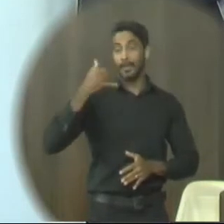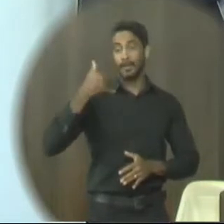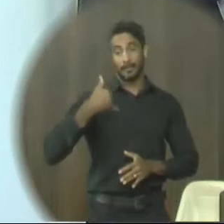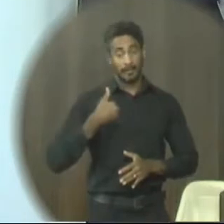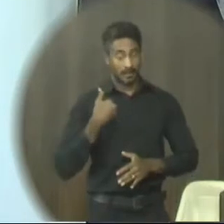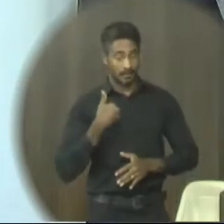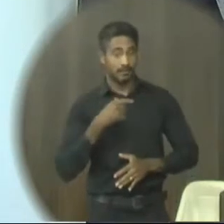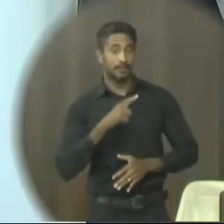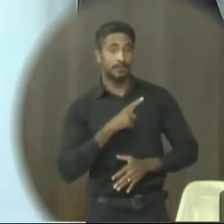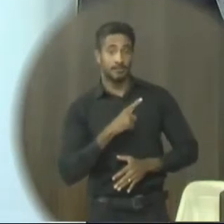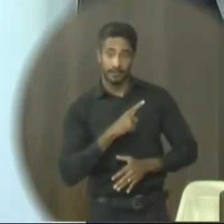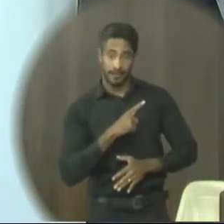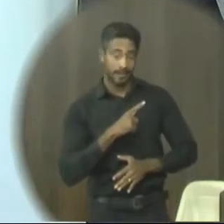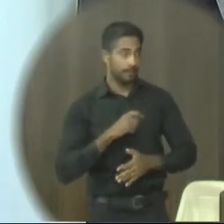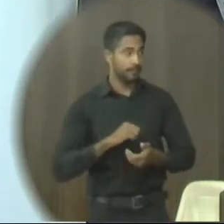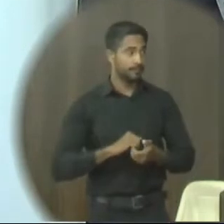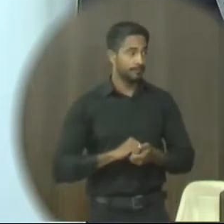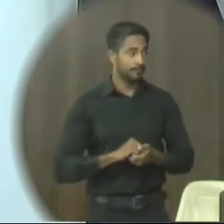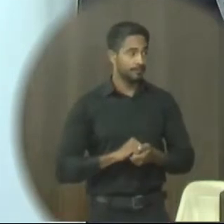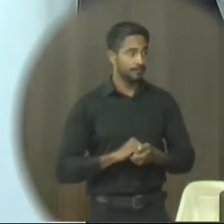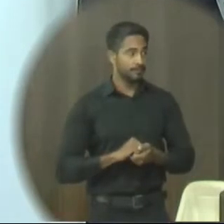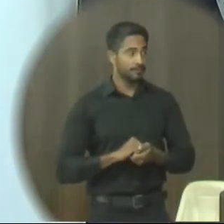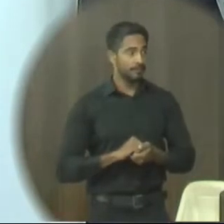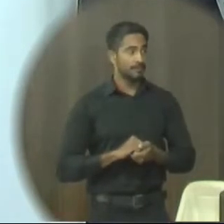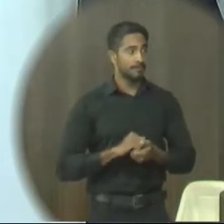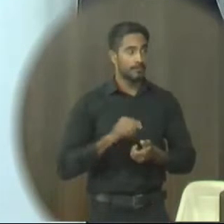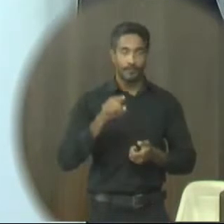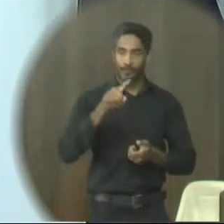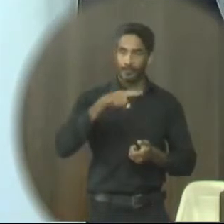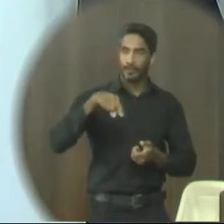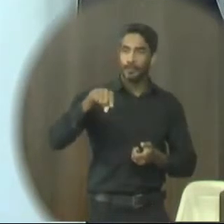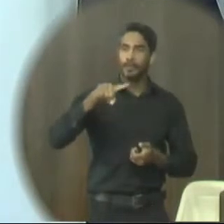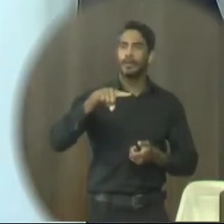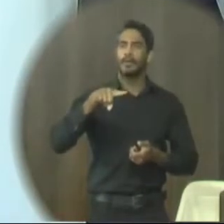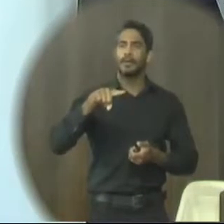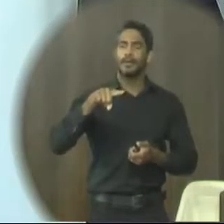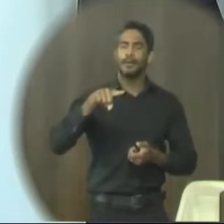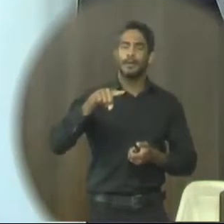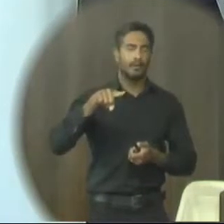anos. E você?